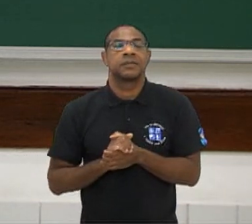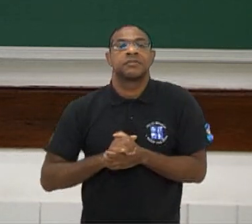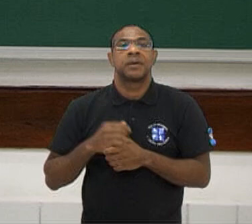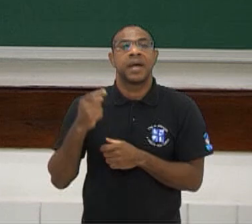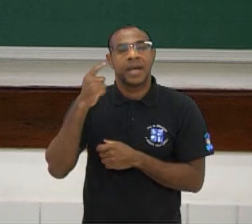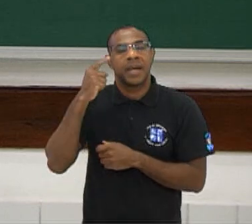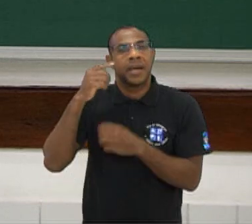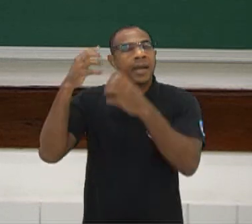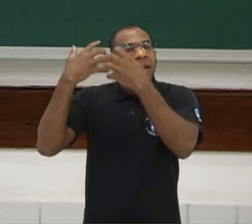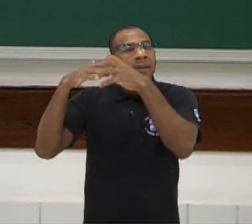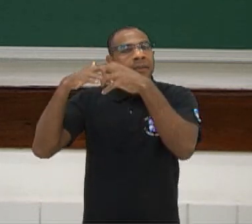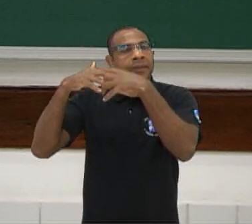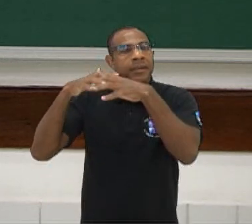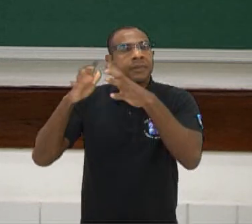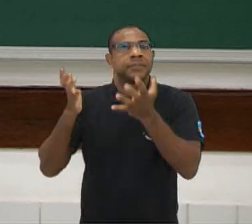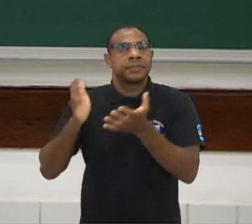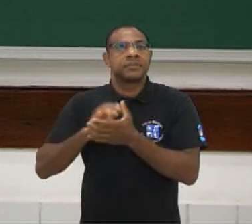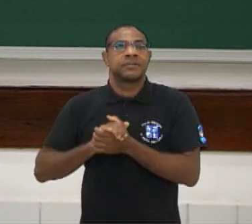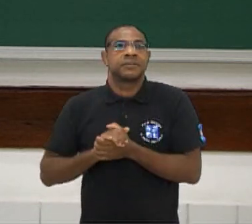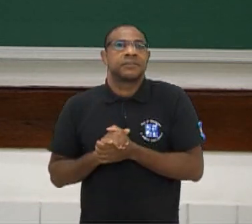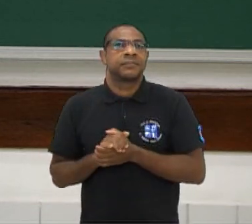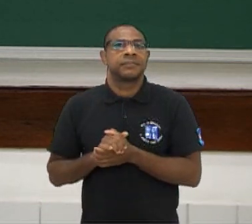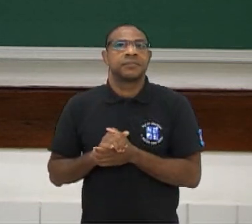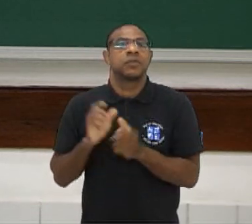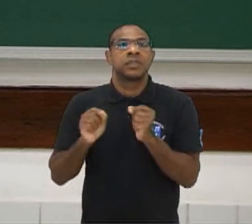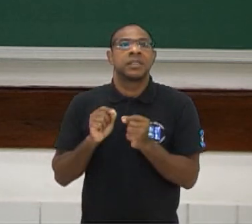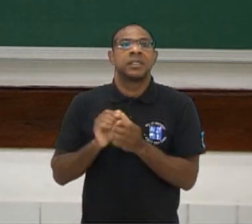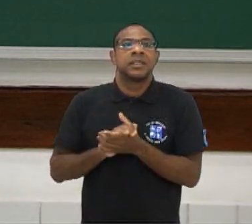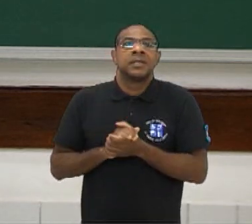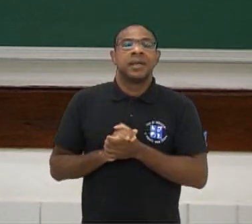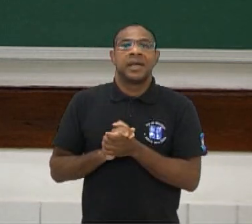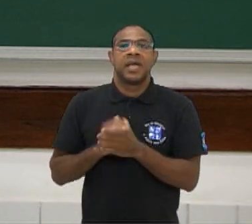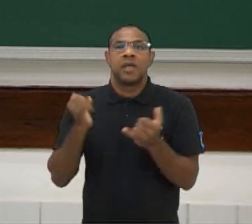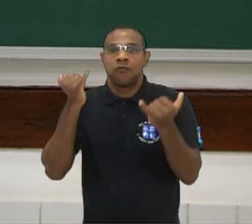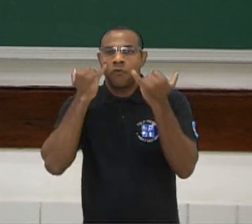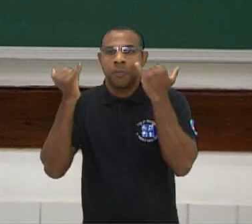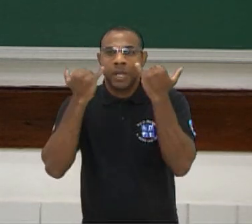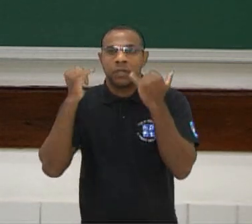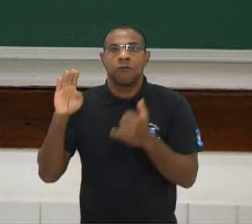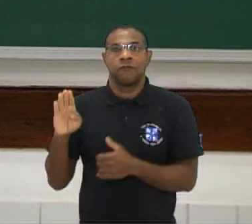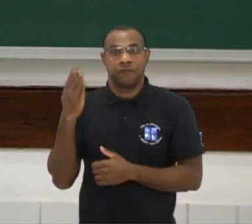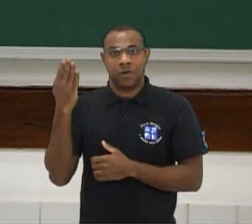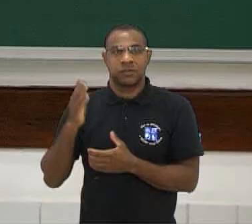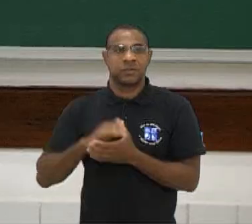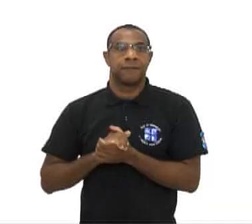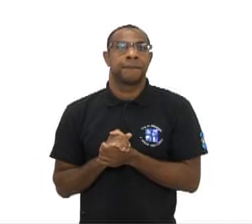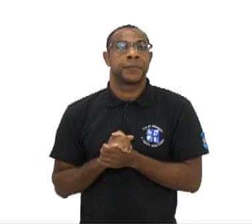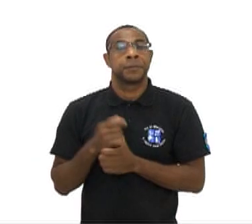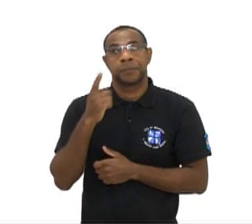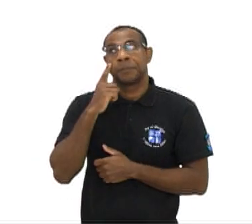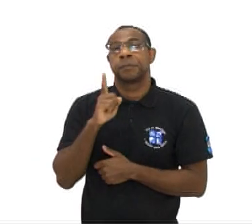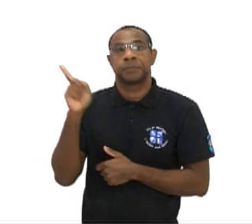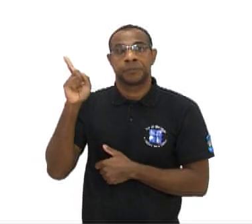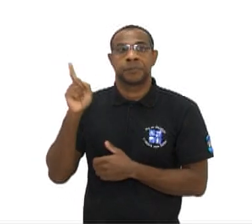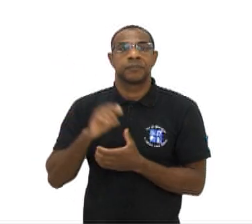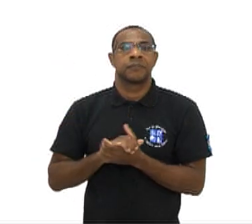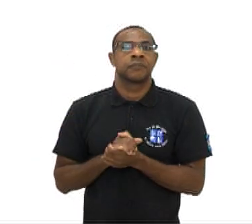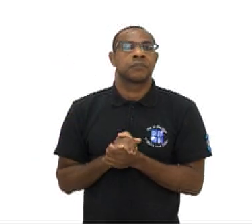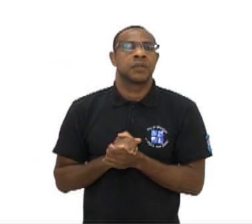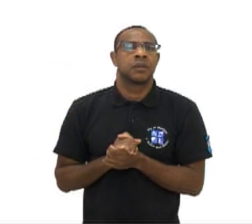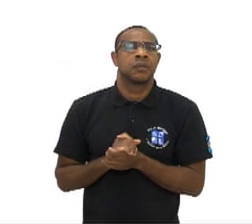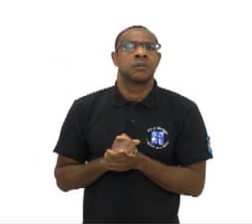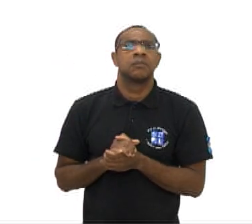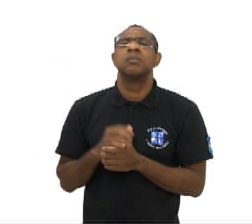certeza que vocês conhecem, que é fake news. Para a gente começar, nós vamos com um quiz. O